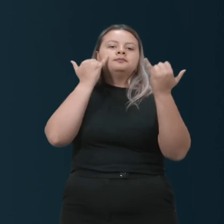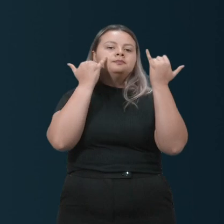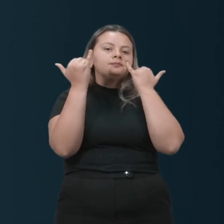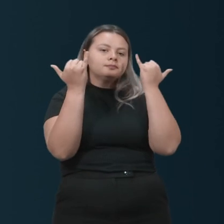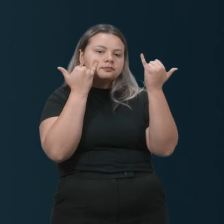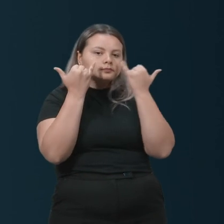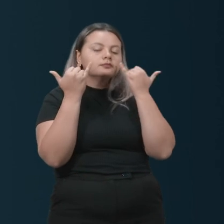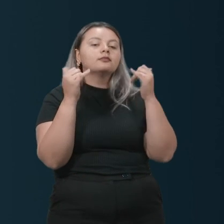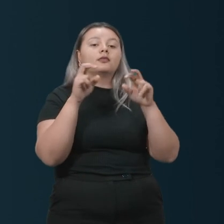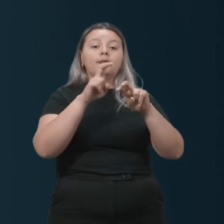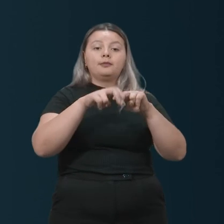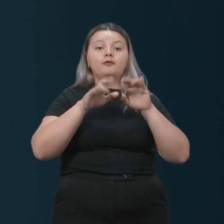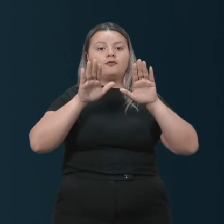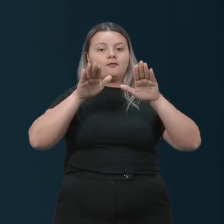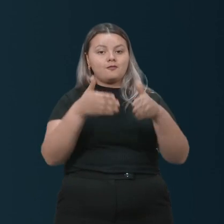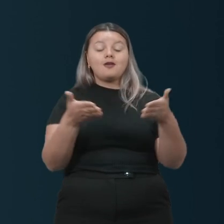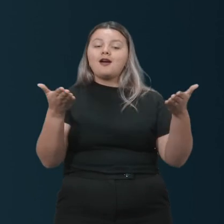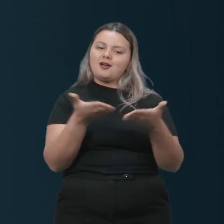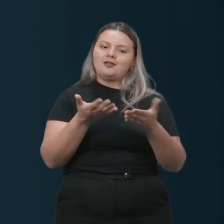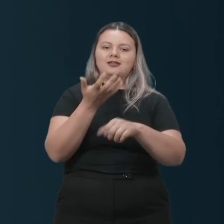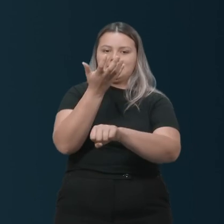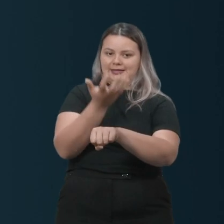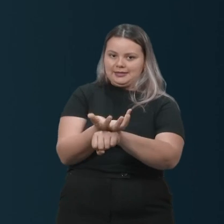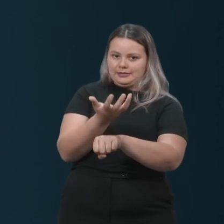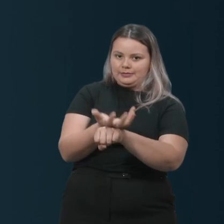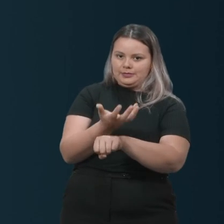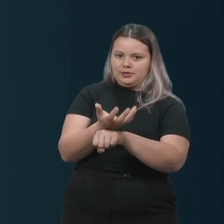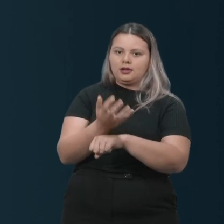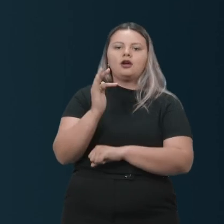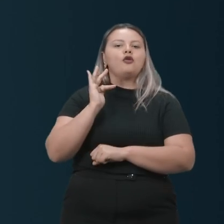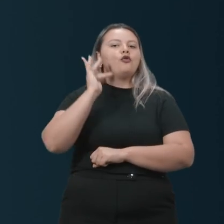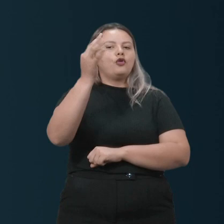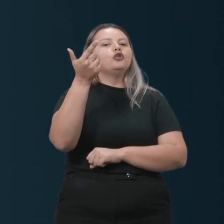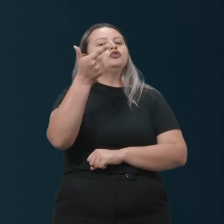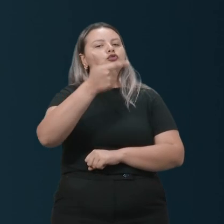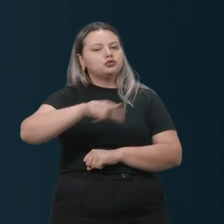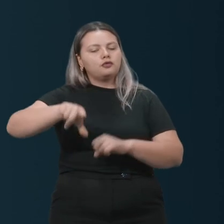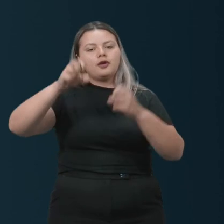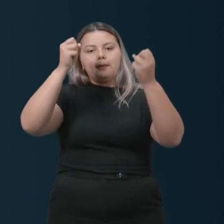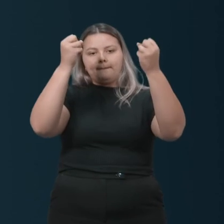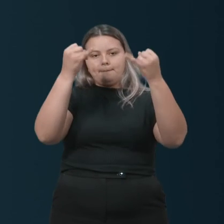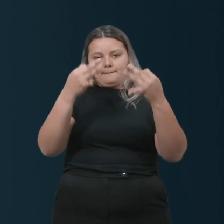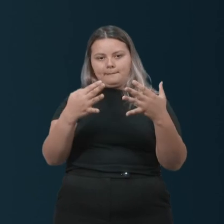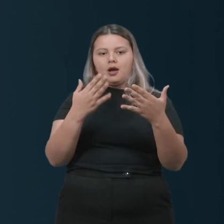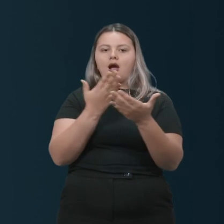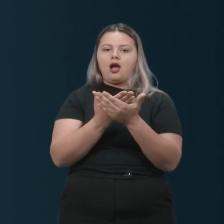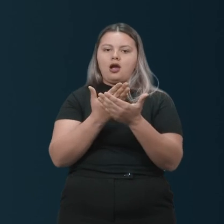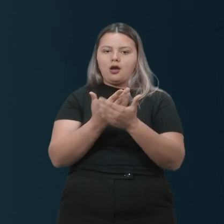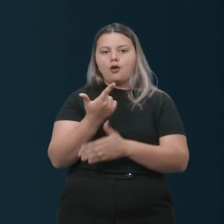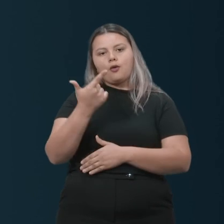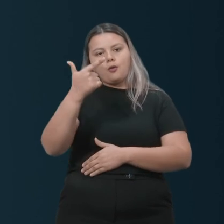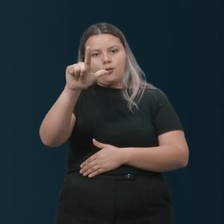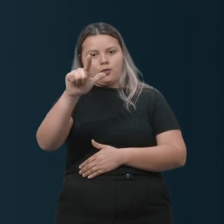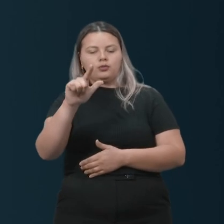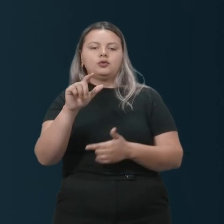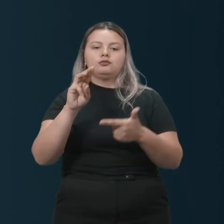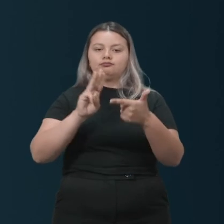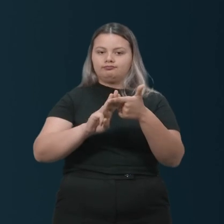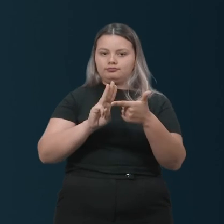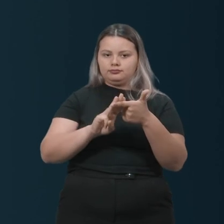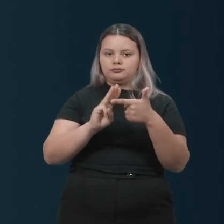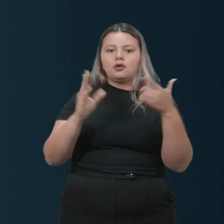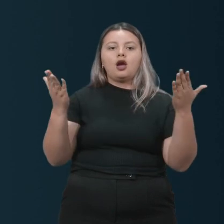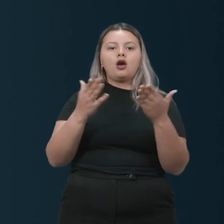informações. Como esse é o foco da disciplina, a gente vai voltar a falar disso na aula do próximo